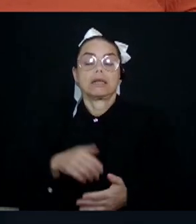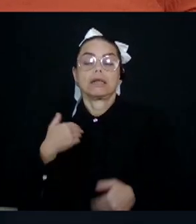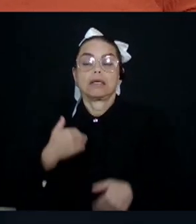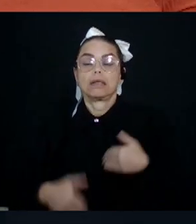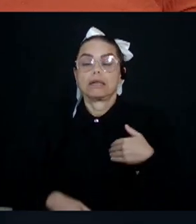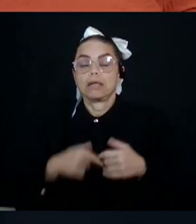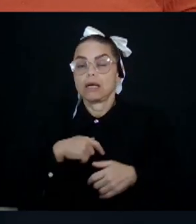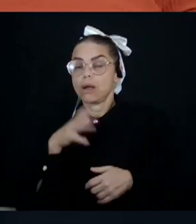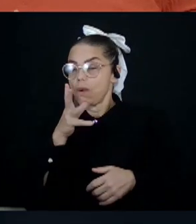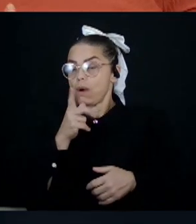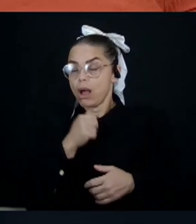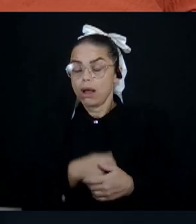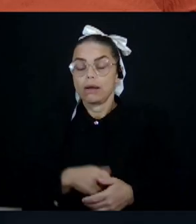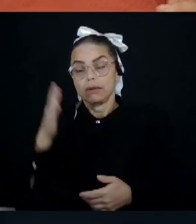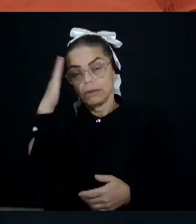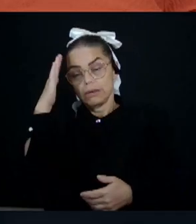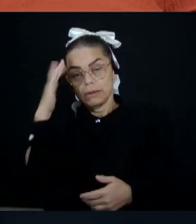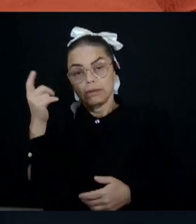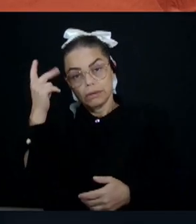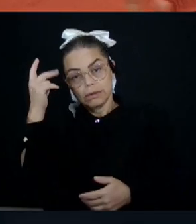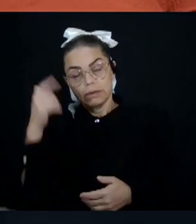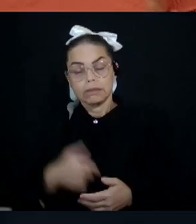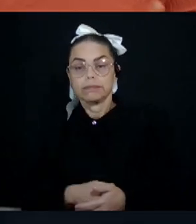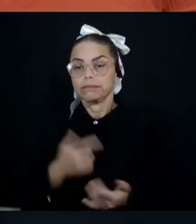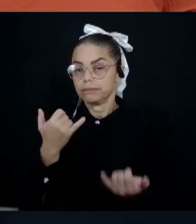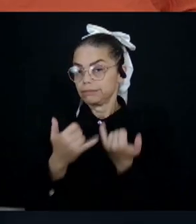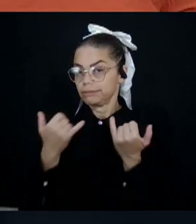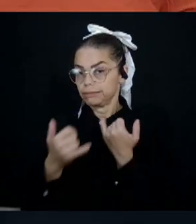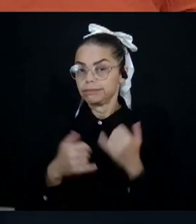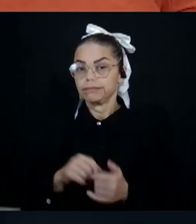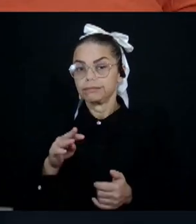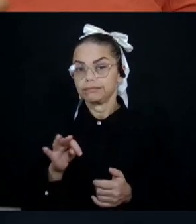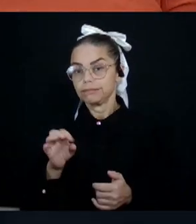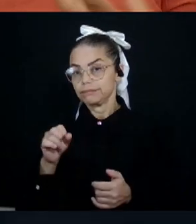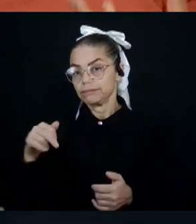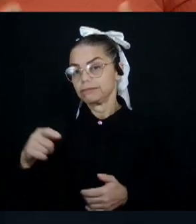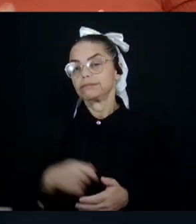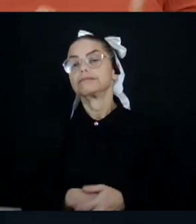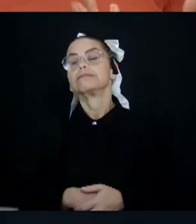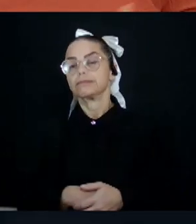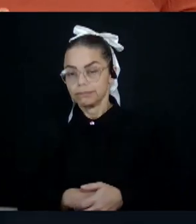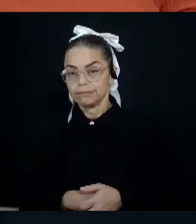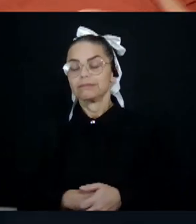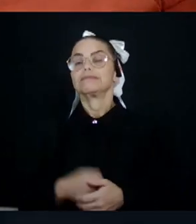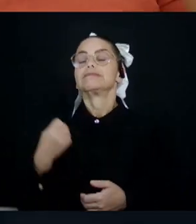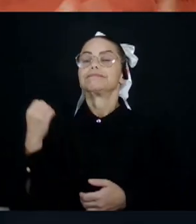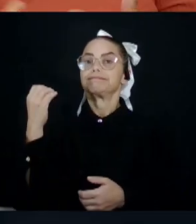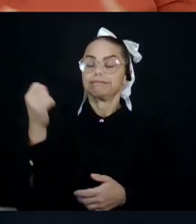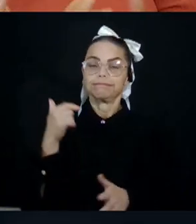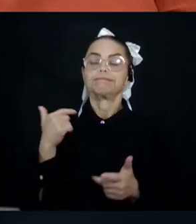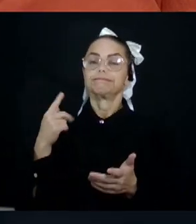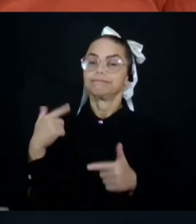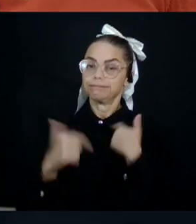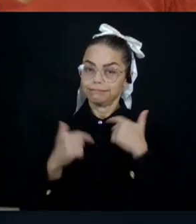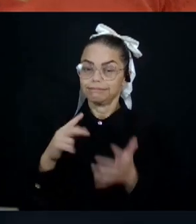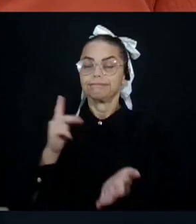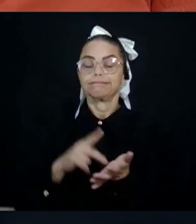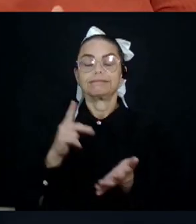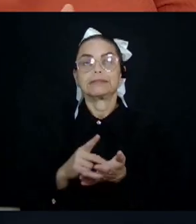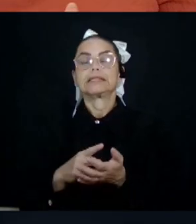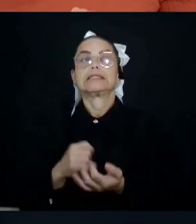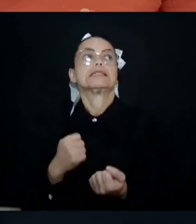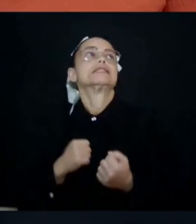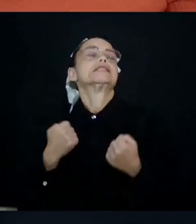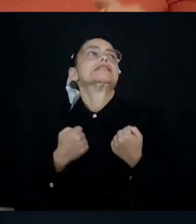para normalizar? É mais ou menos parecido com o que o Wellington trouxe, mas no caso do Wellington é viagem de trabalho mesmo, então ele fica acelerado,